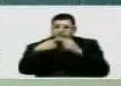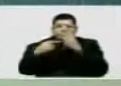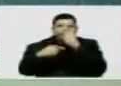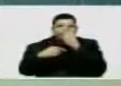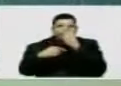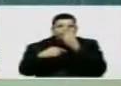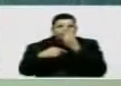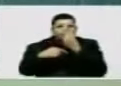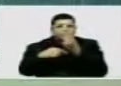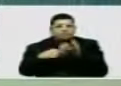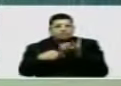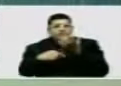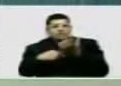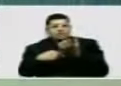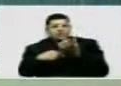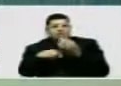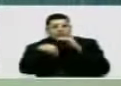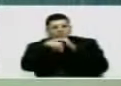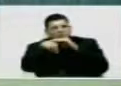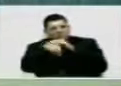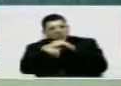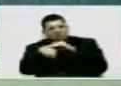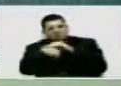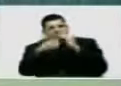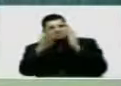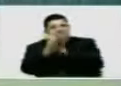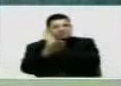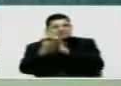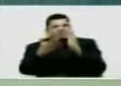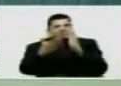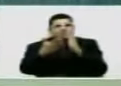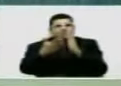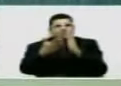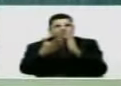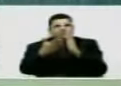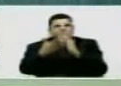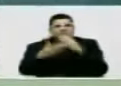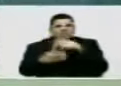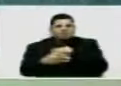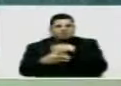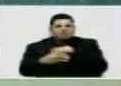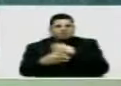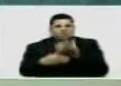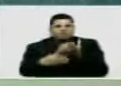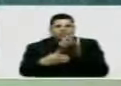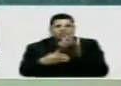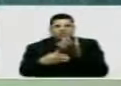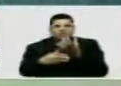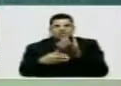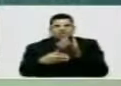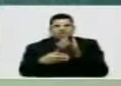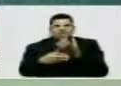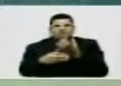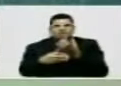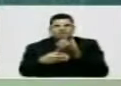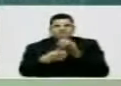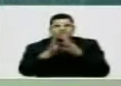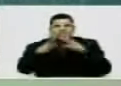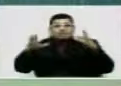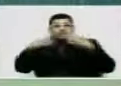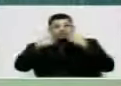porque me parece um discurso de divisão no momento de